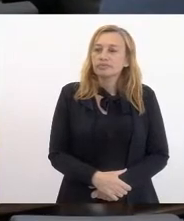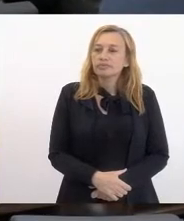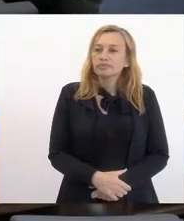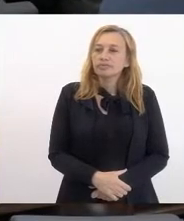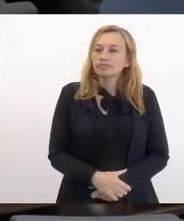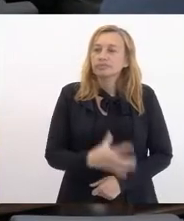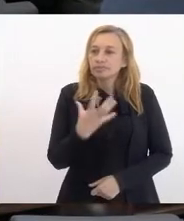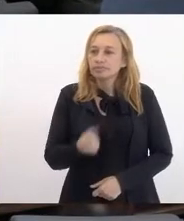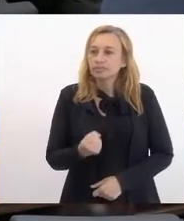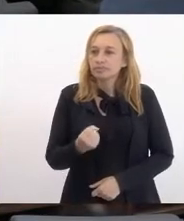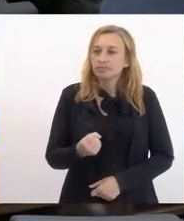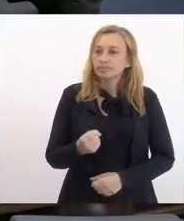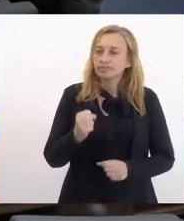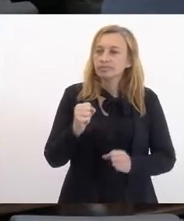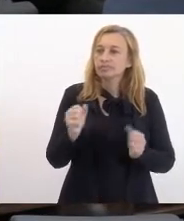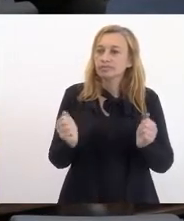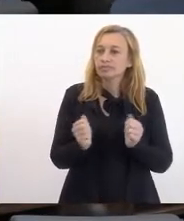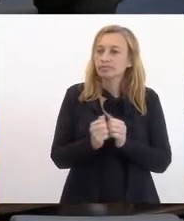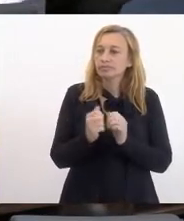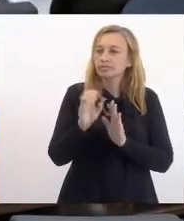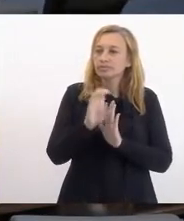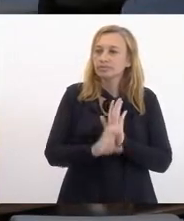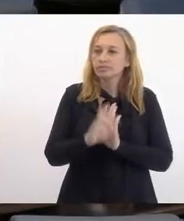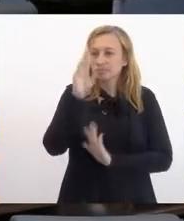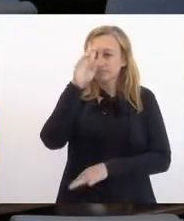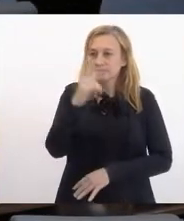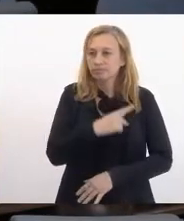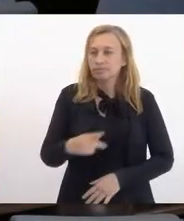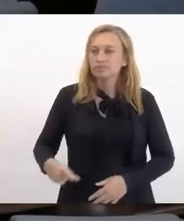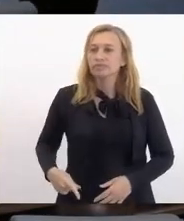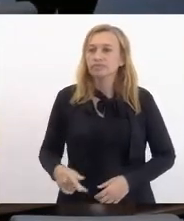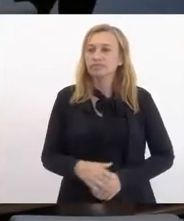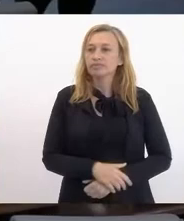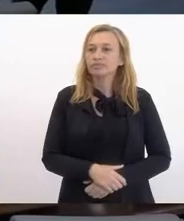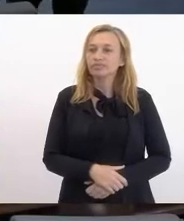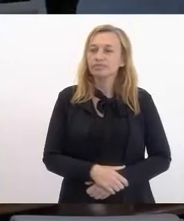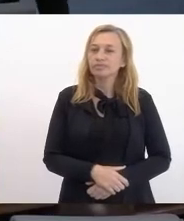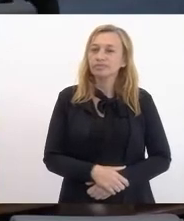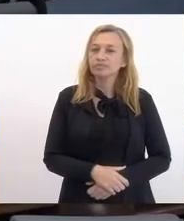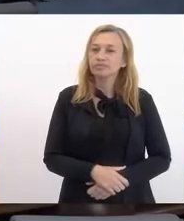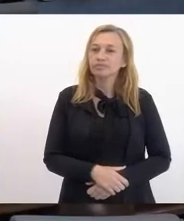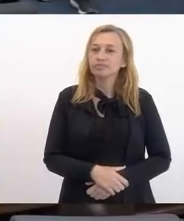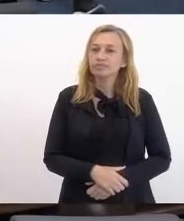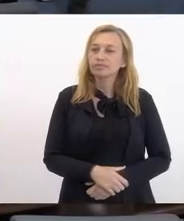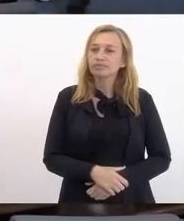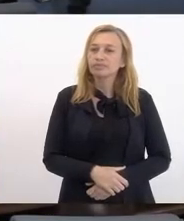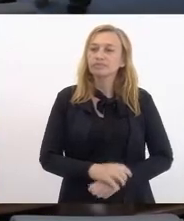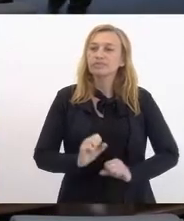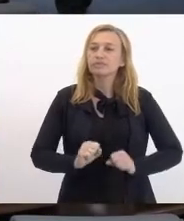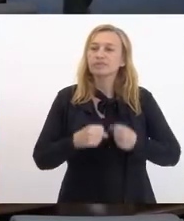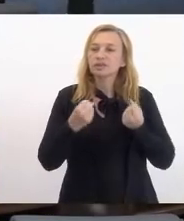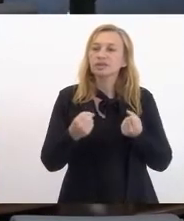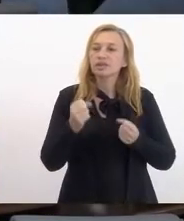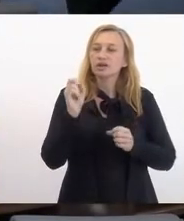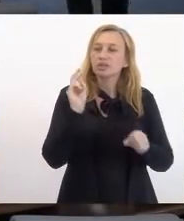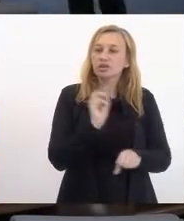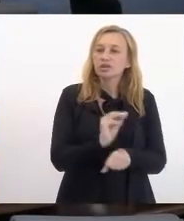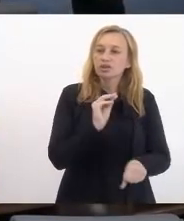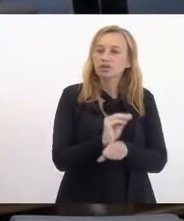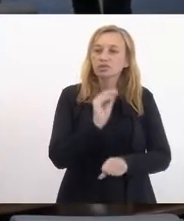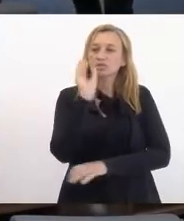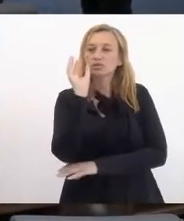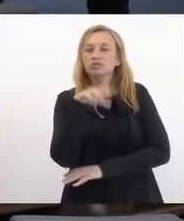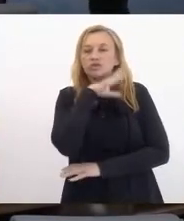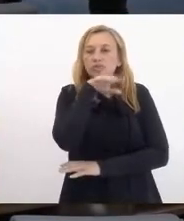Parecer favorável com emendas, presidente. Estava o presidente aqui. pela defesa e proteção dos animais do Estado do Rio de